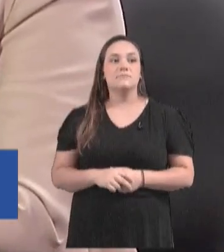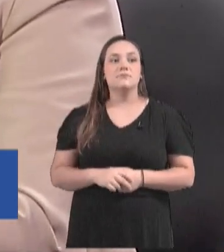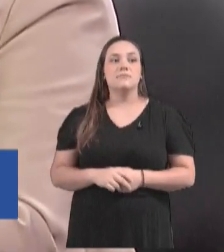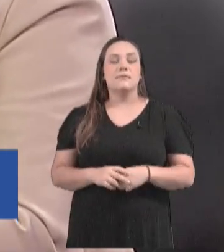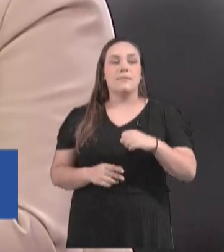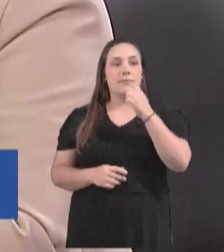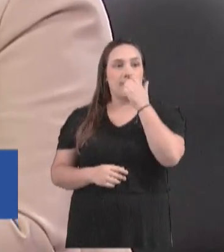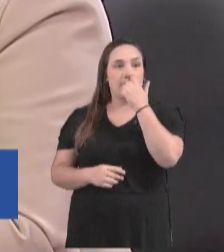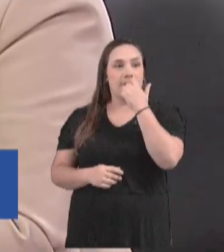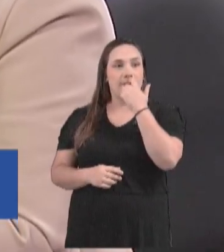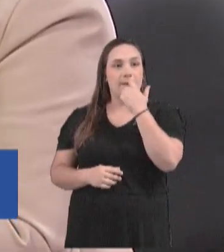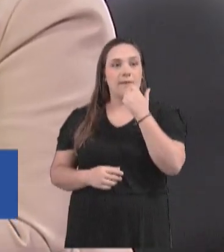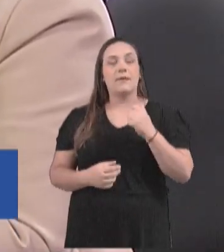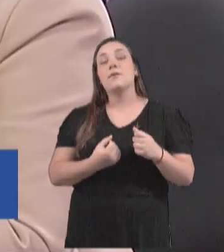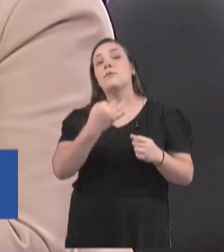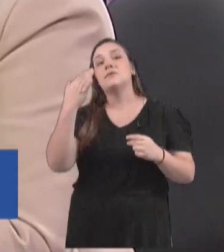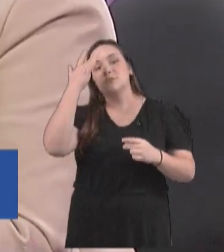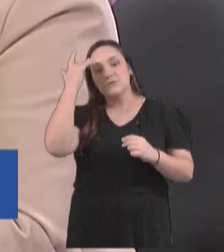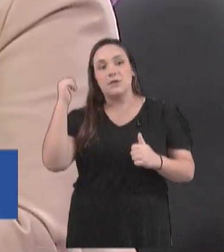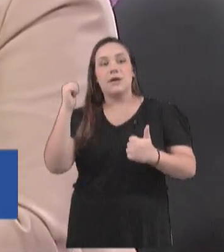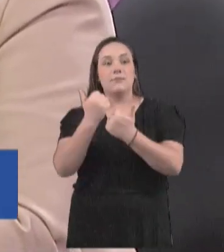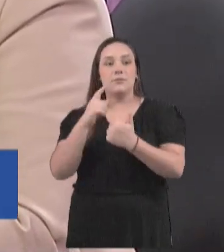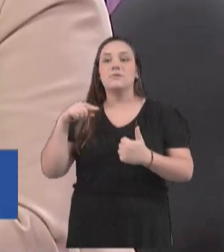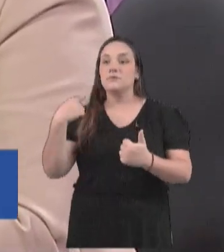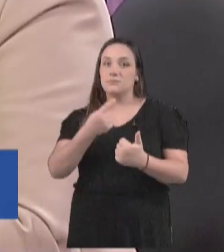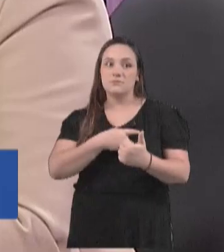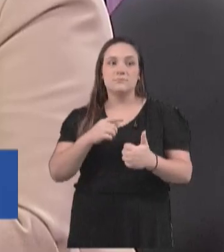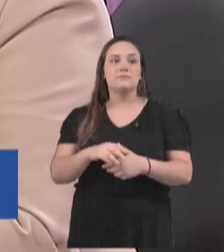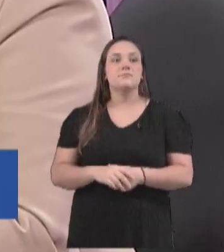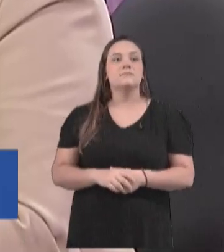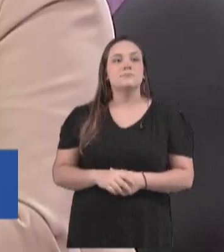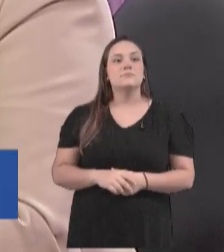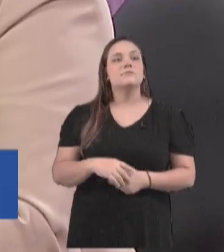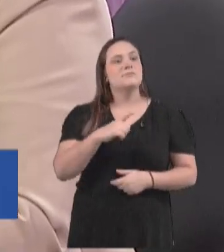aqui pelo número de apoiadores. Parceiros, né?